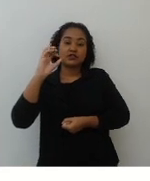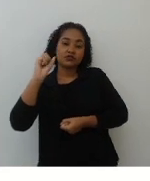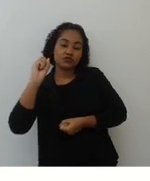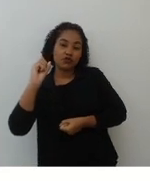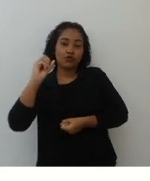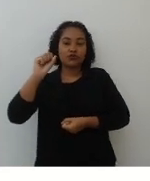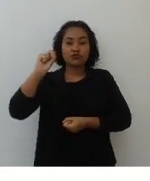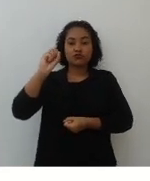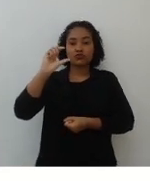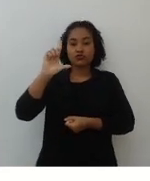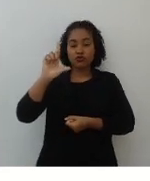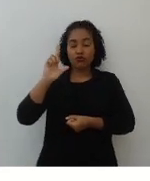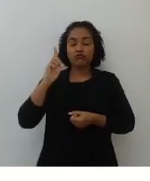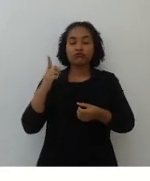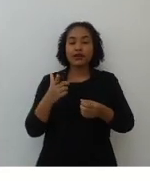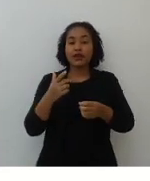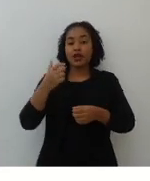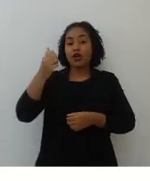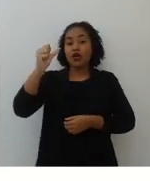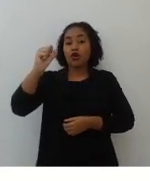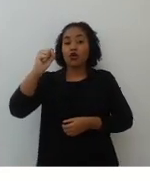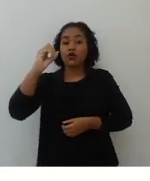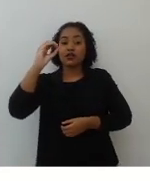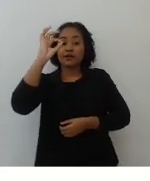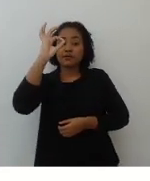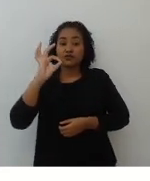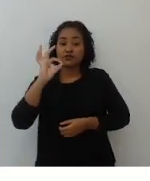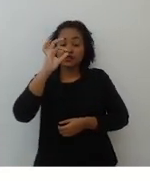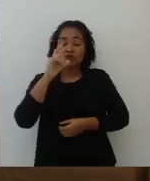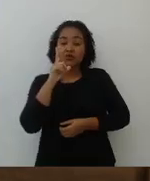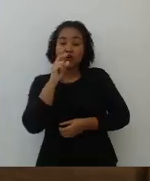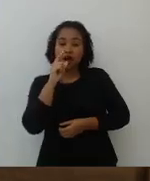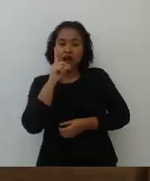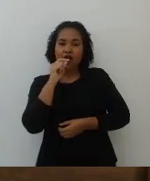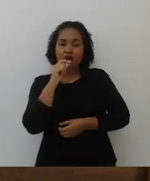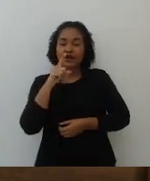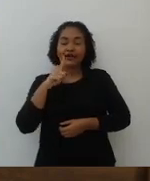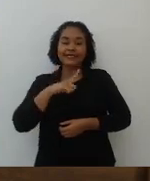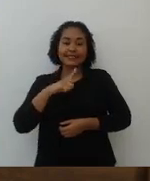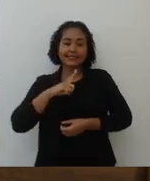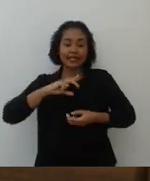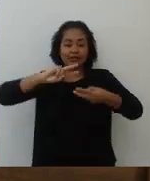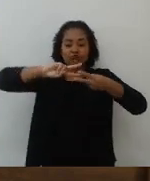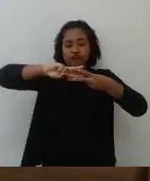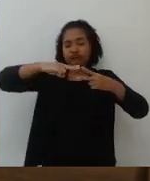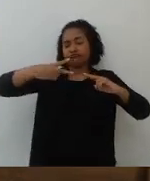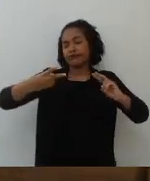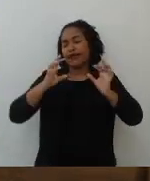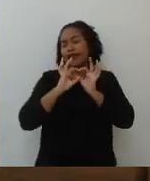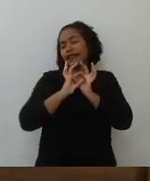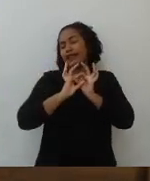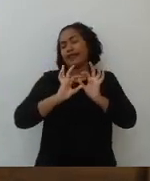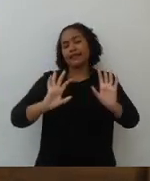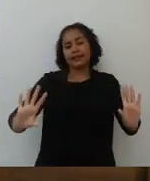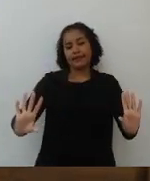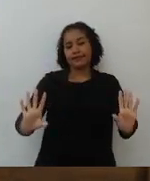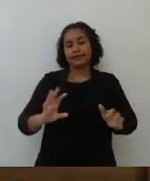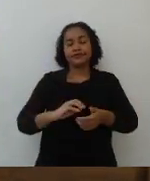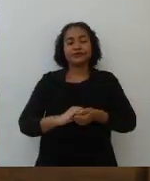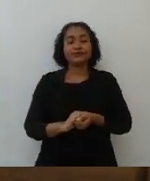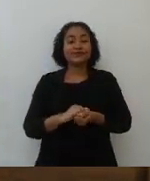de 80% de água e substância, e nesse citoplasma tem o material genético livre da